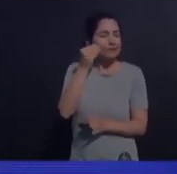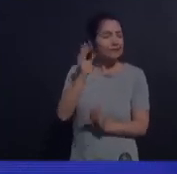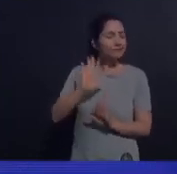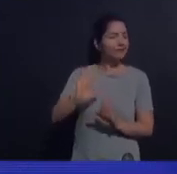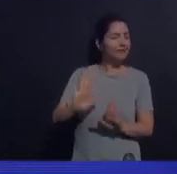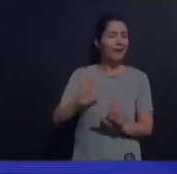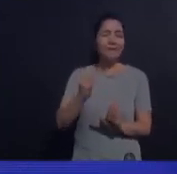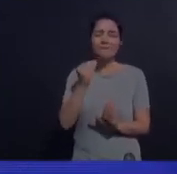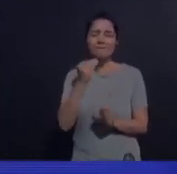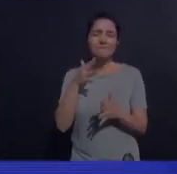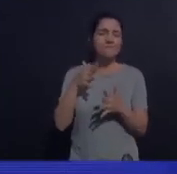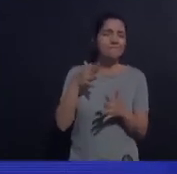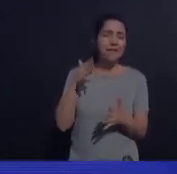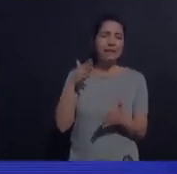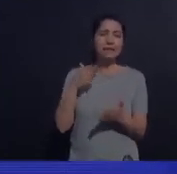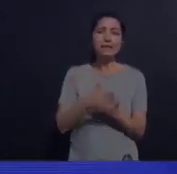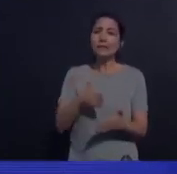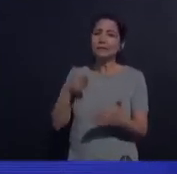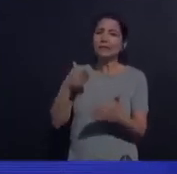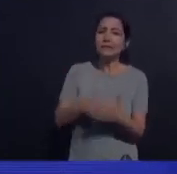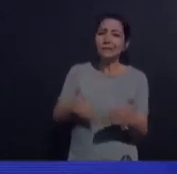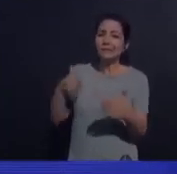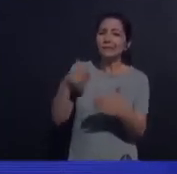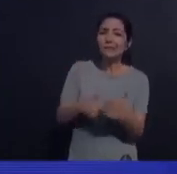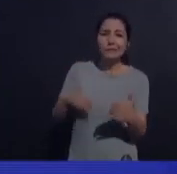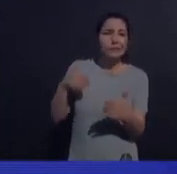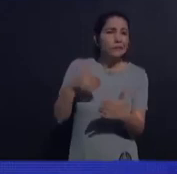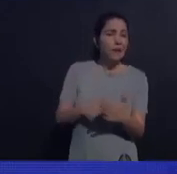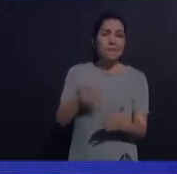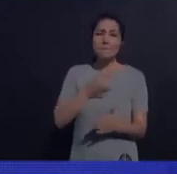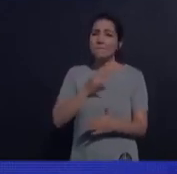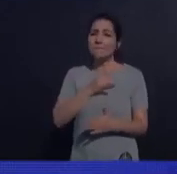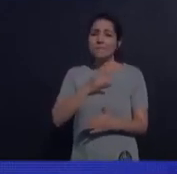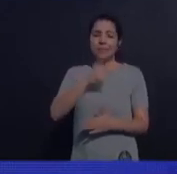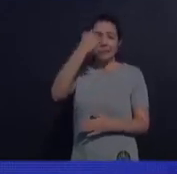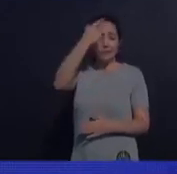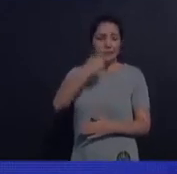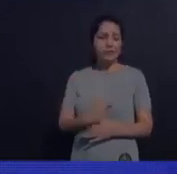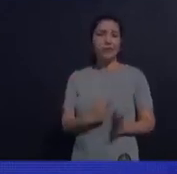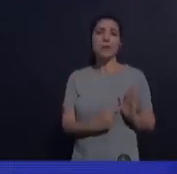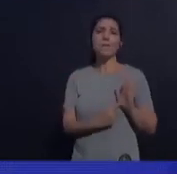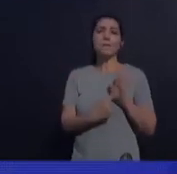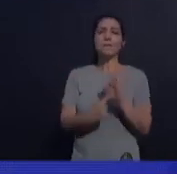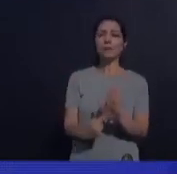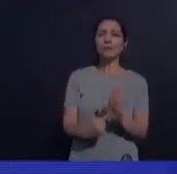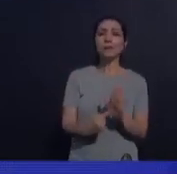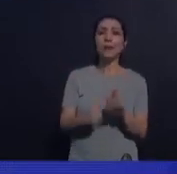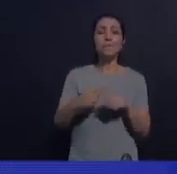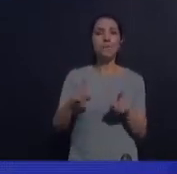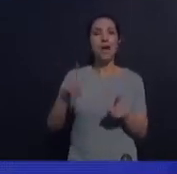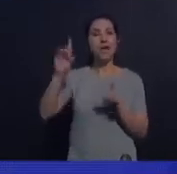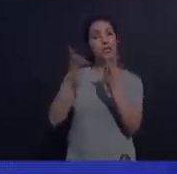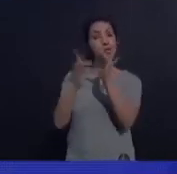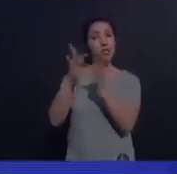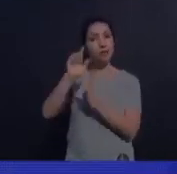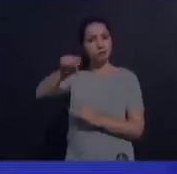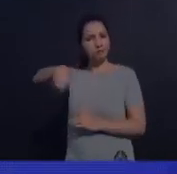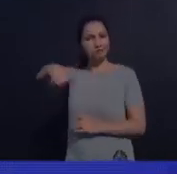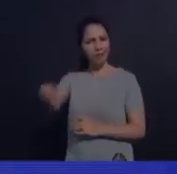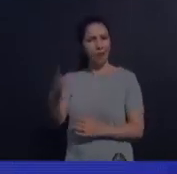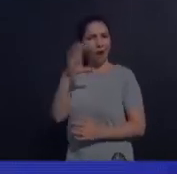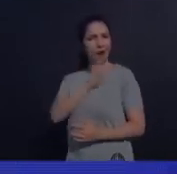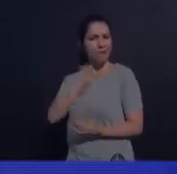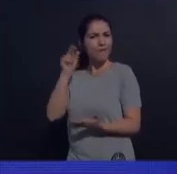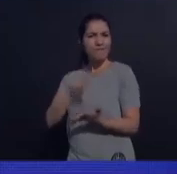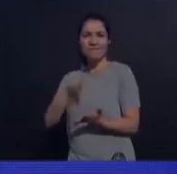romper quando tenho medo de ser o verdadeiro amor lança fora todo o medo